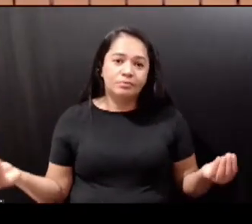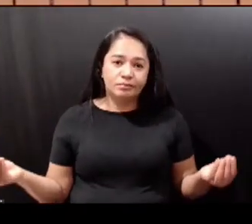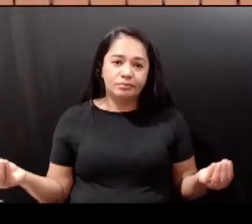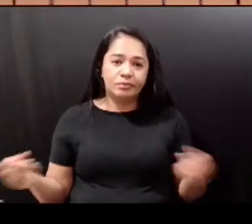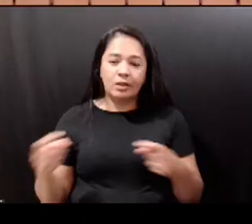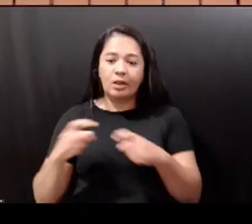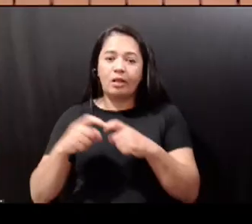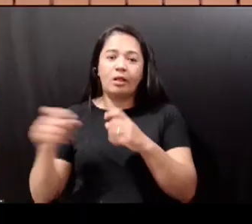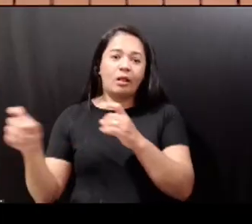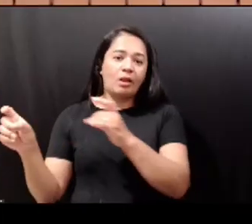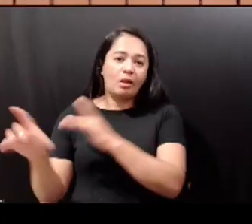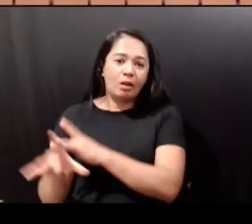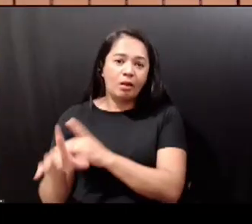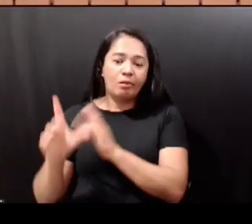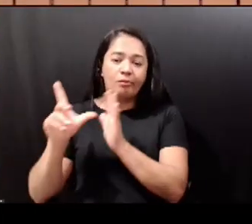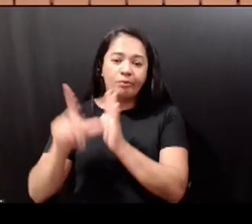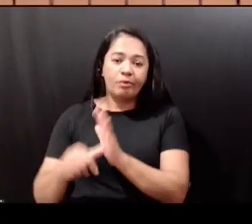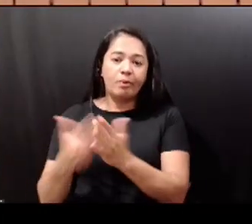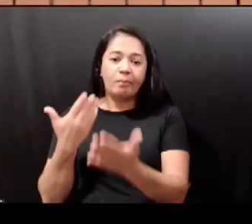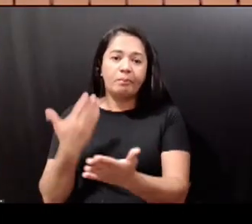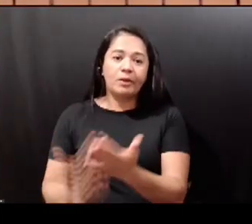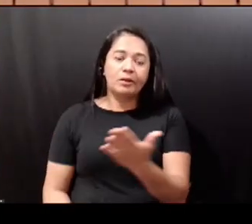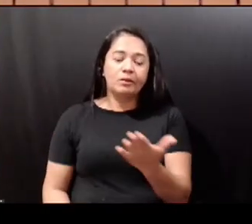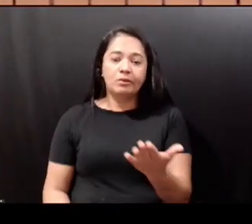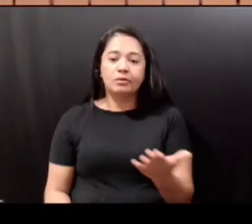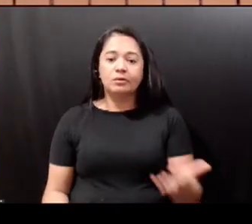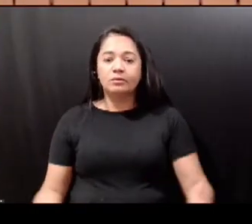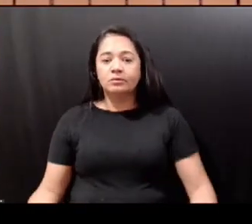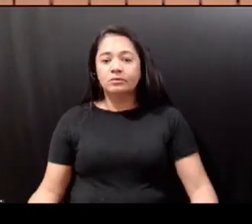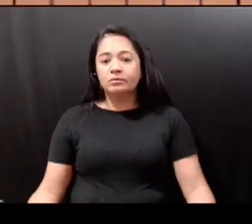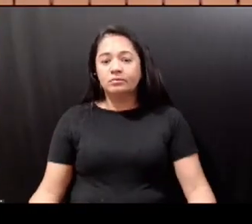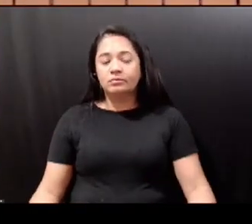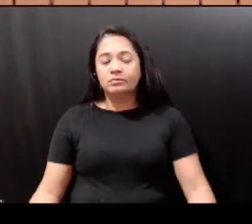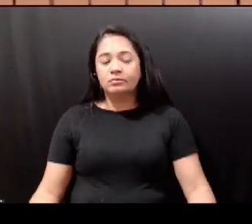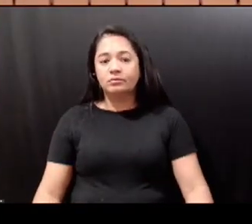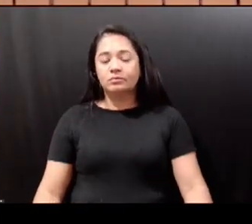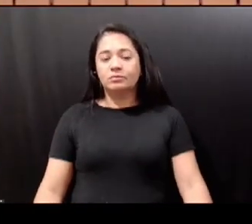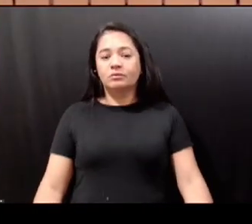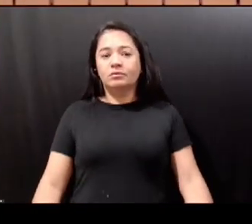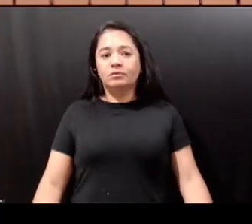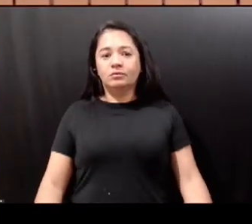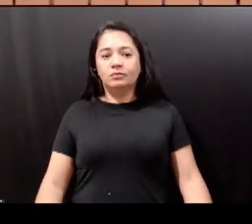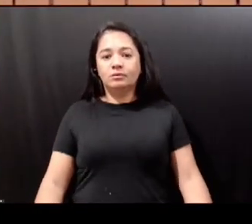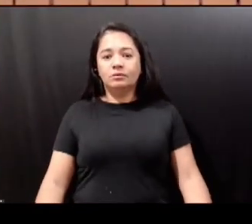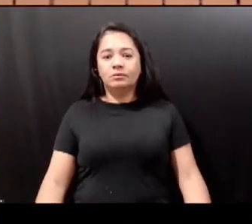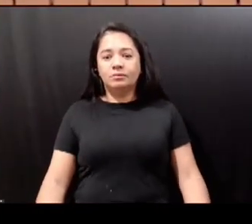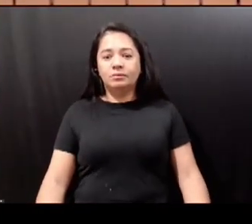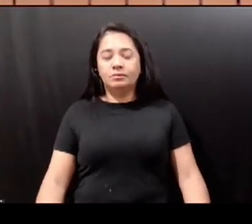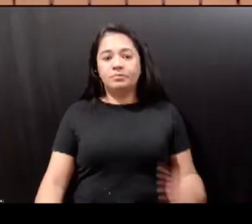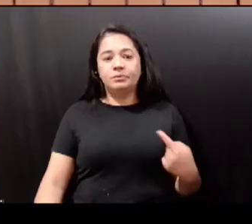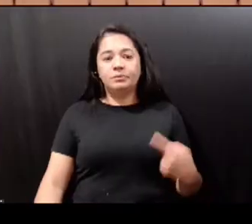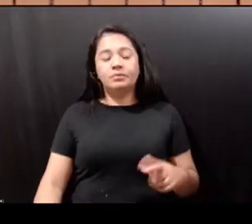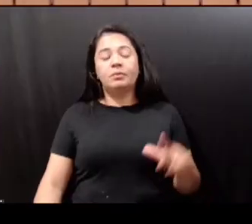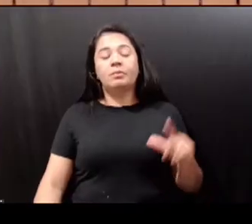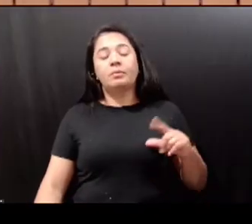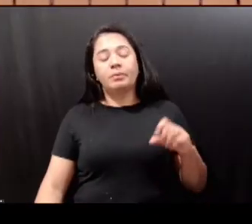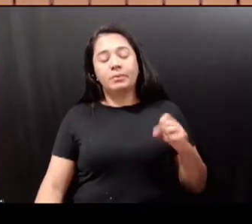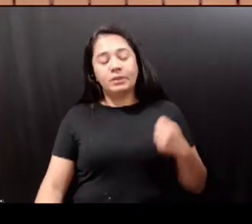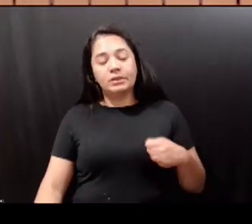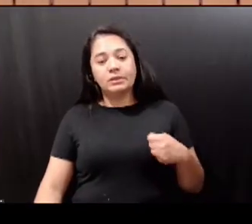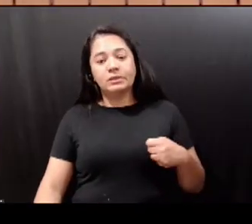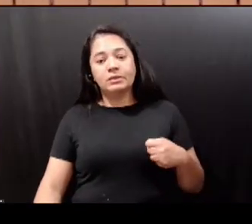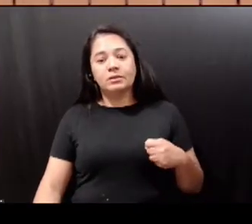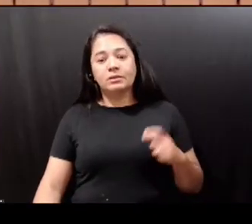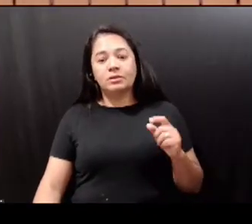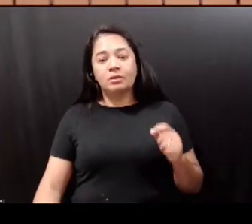perdeu a consulta, e isso é uma perca muito grande. Então, nós temos, sim, que ver